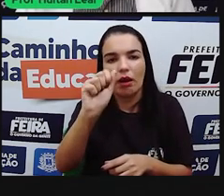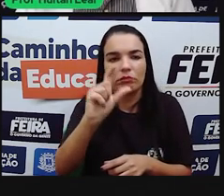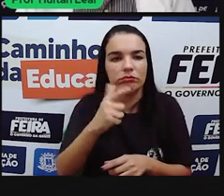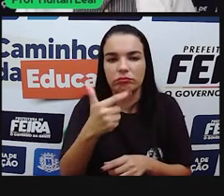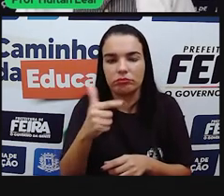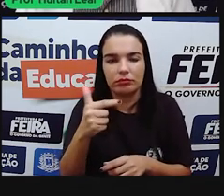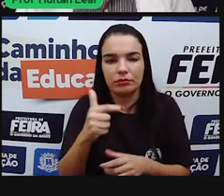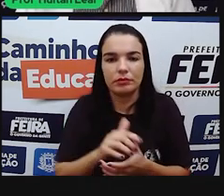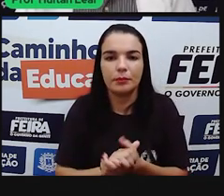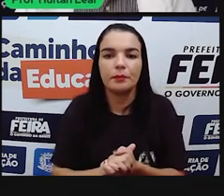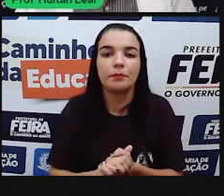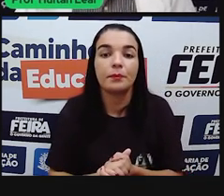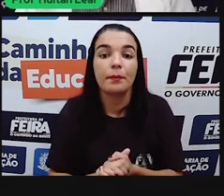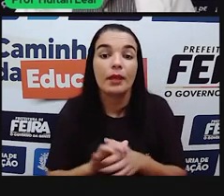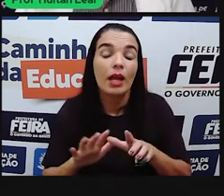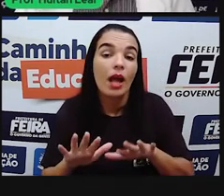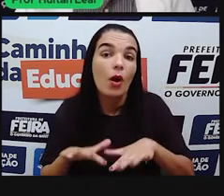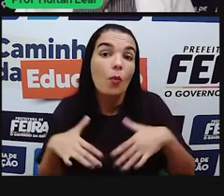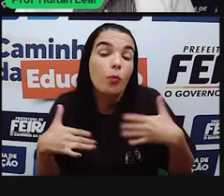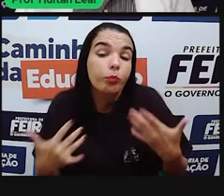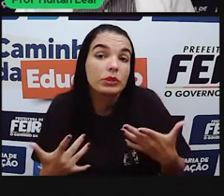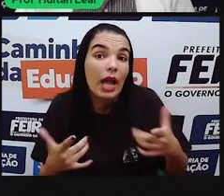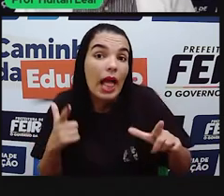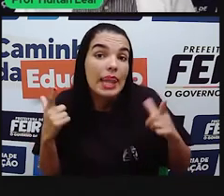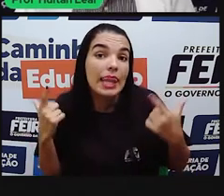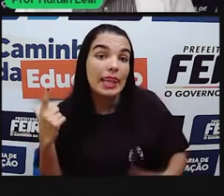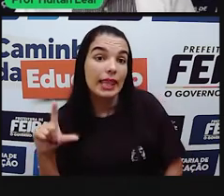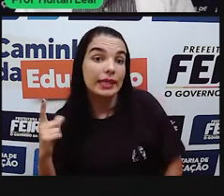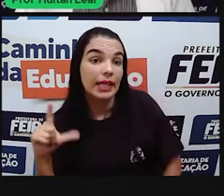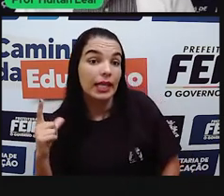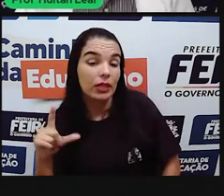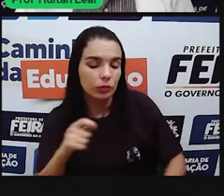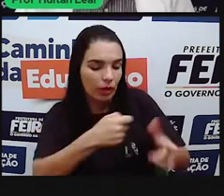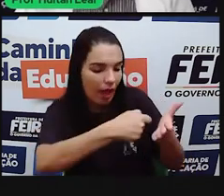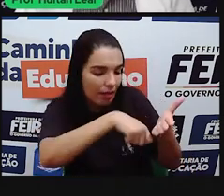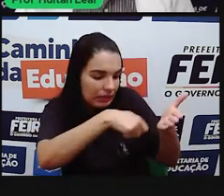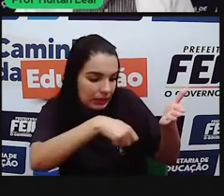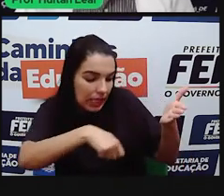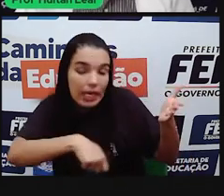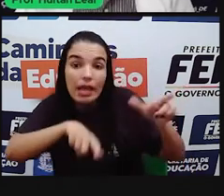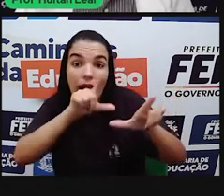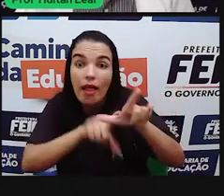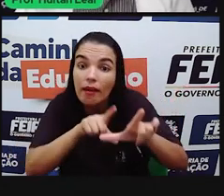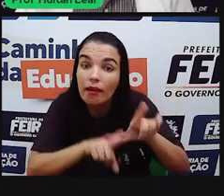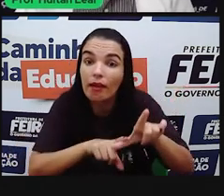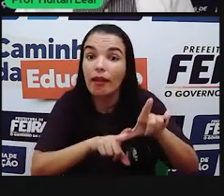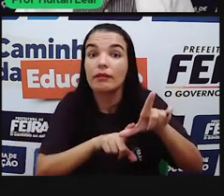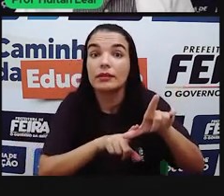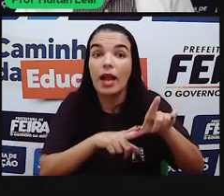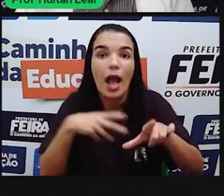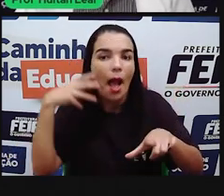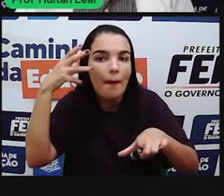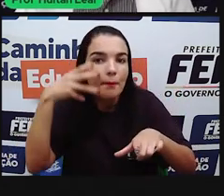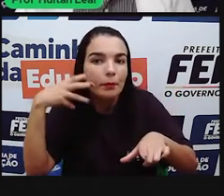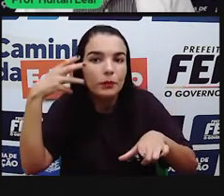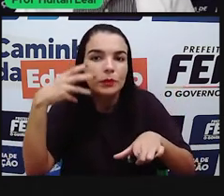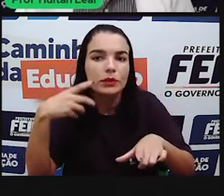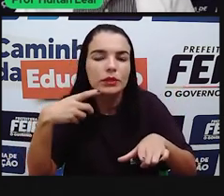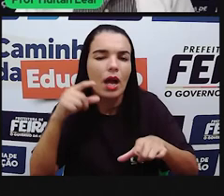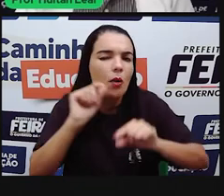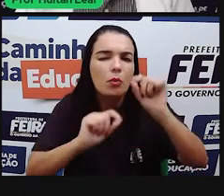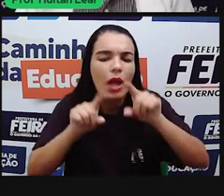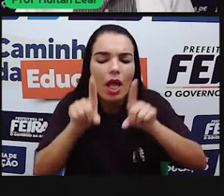Quanto ao aspecto literário, a escrita, a letra da música, a canção, ela